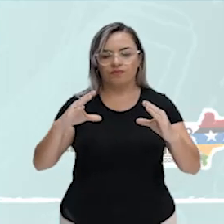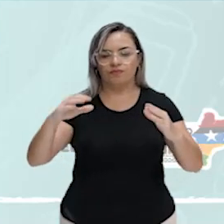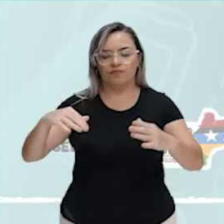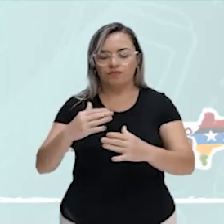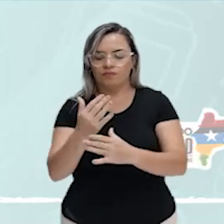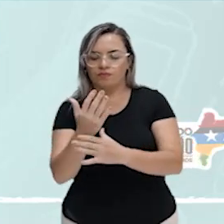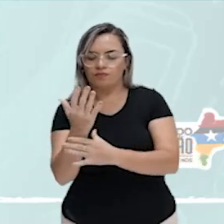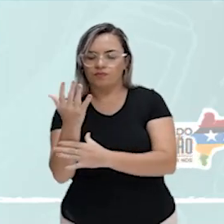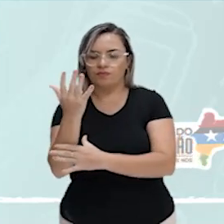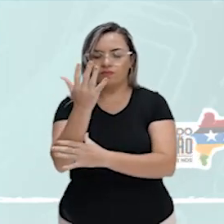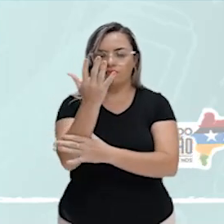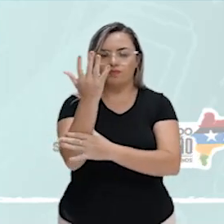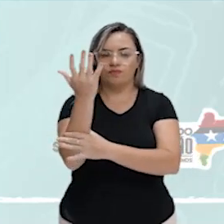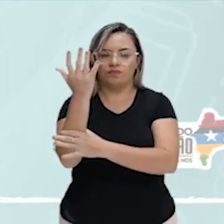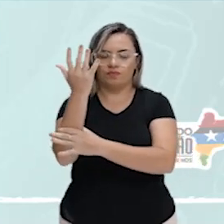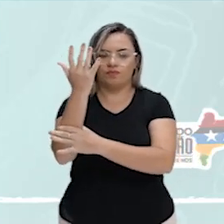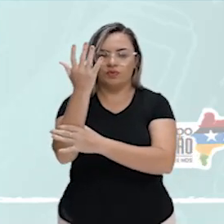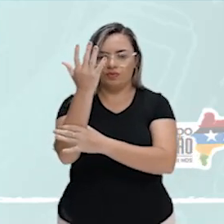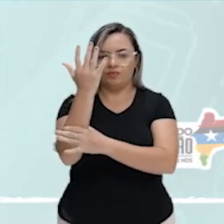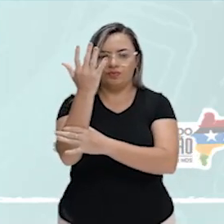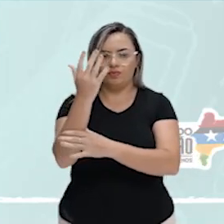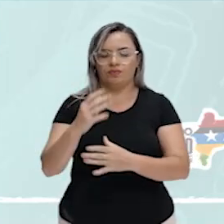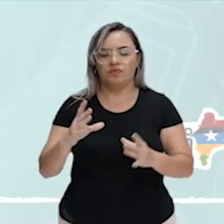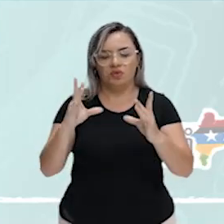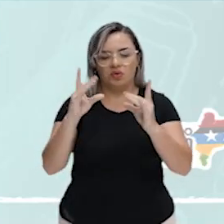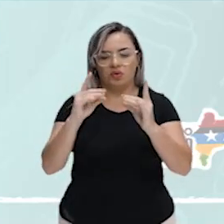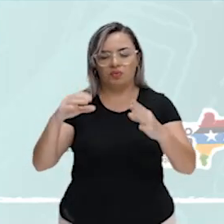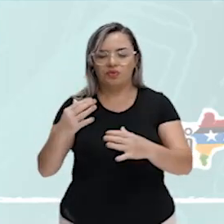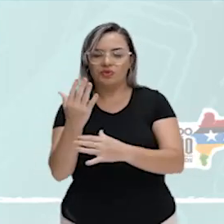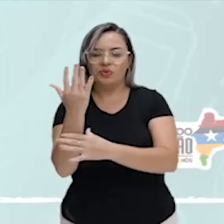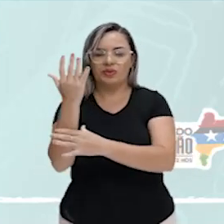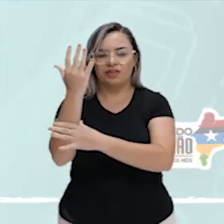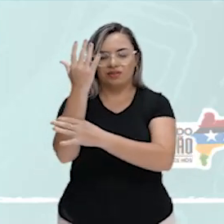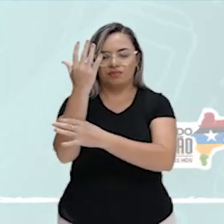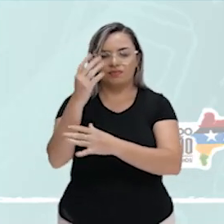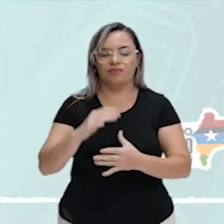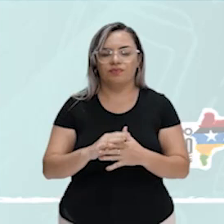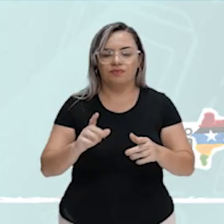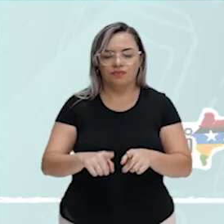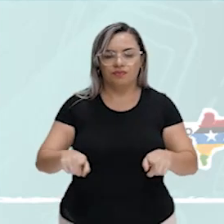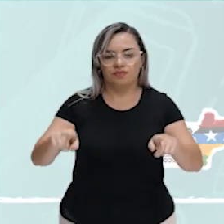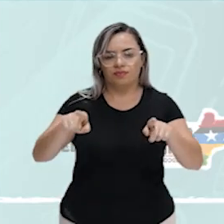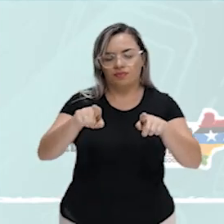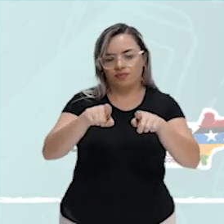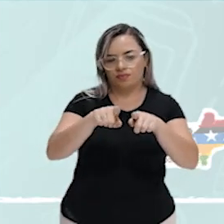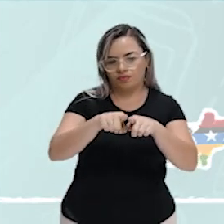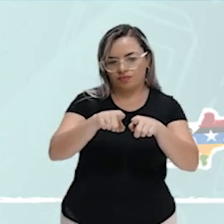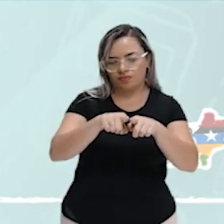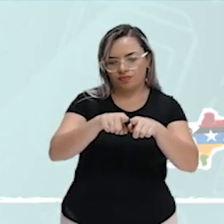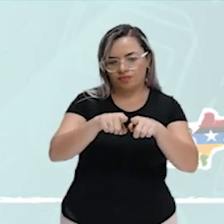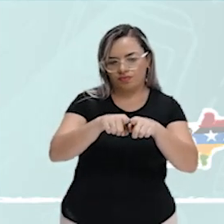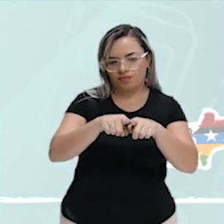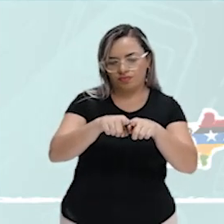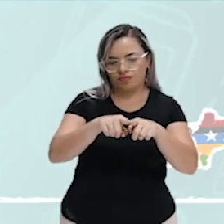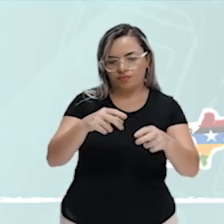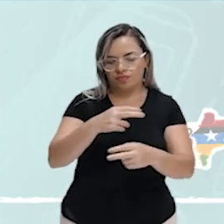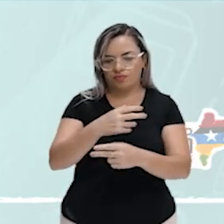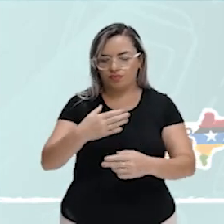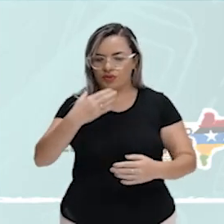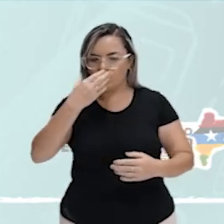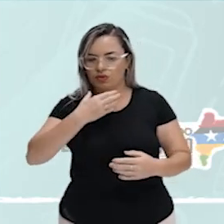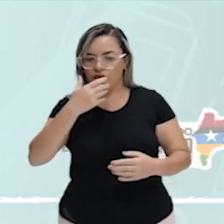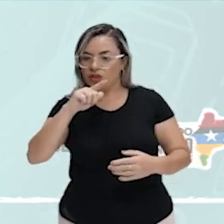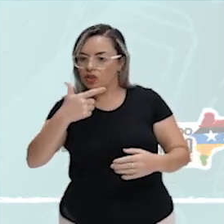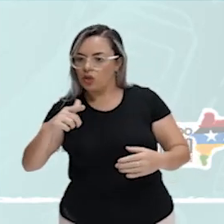como se fosse o hormônio do crescimento, ok? Ela também faz com que se desenvolva frutos sem a